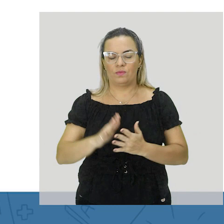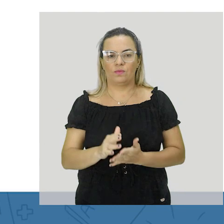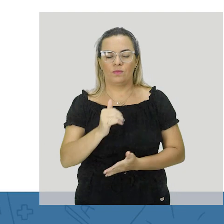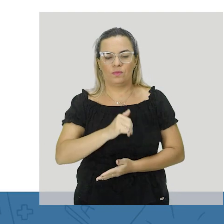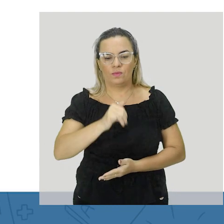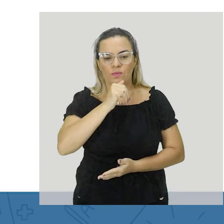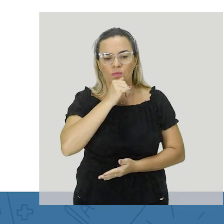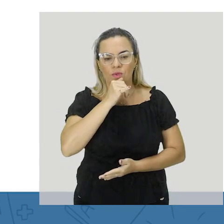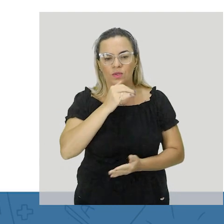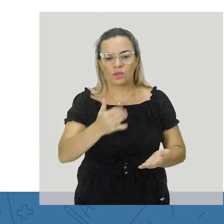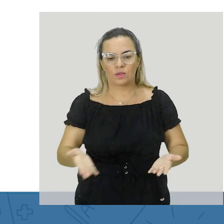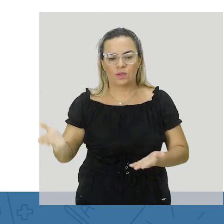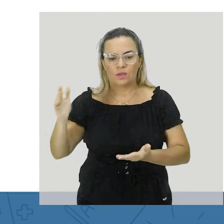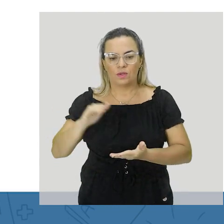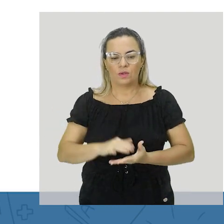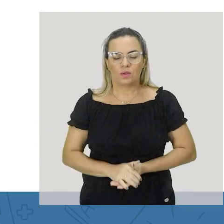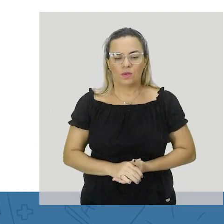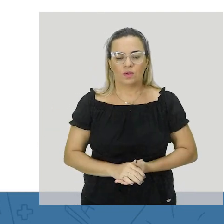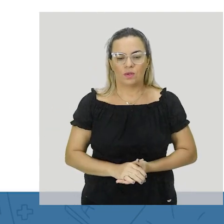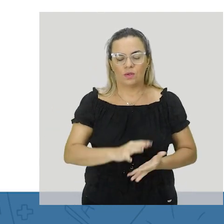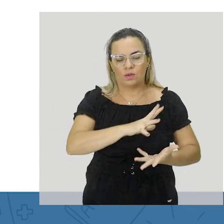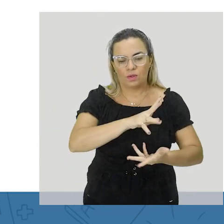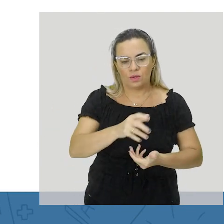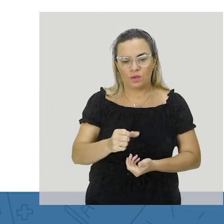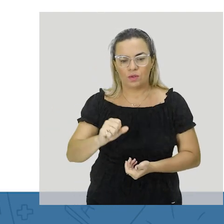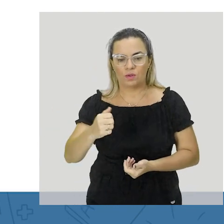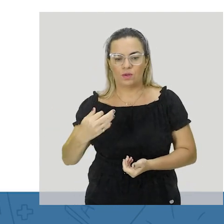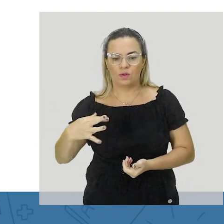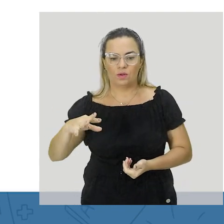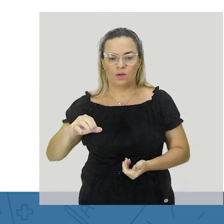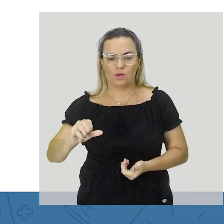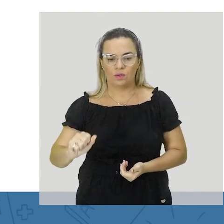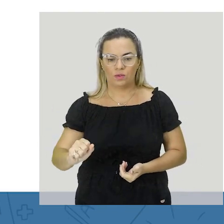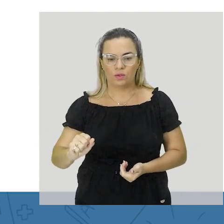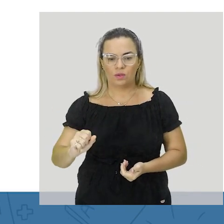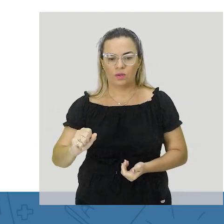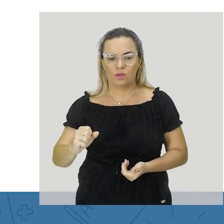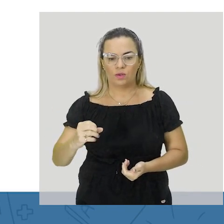entre Saturno e Urano dá um salto bem grande,